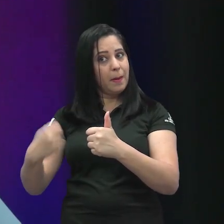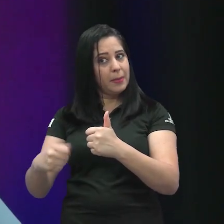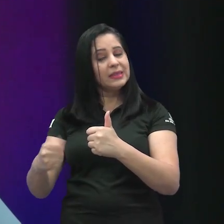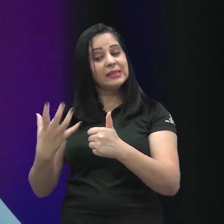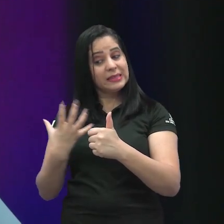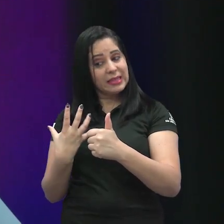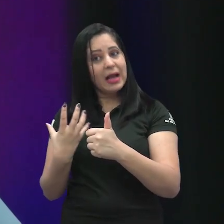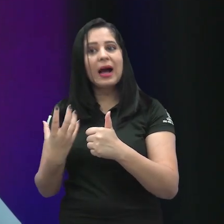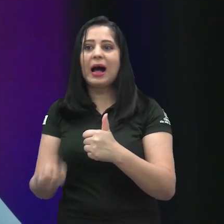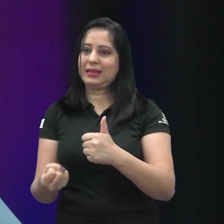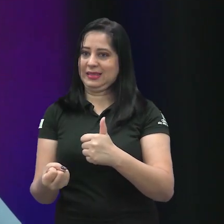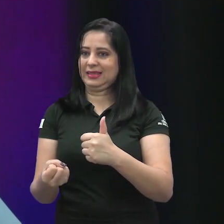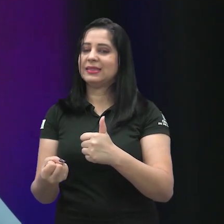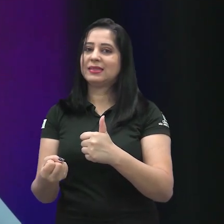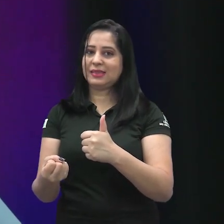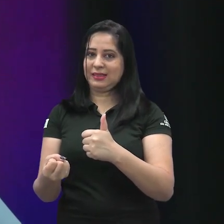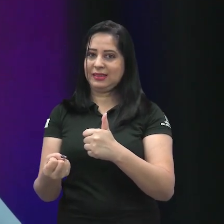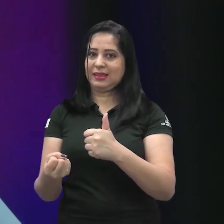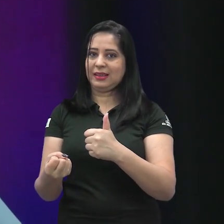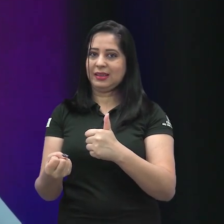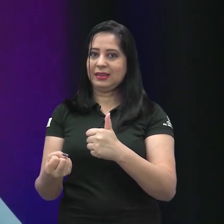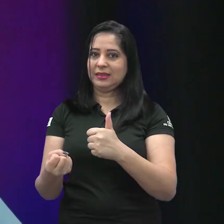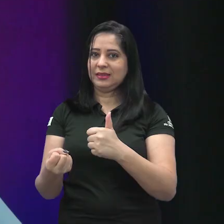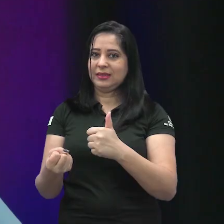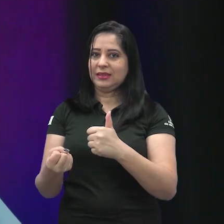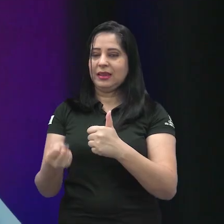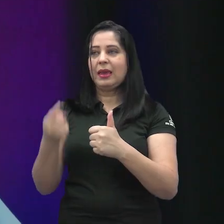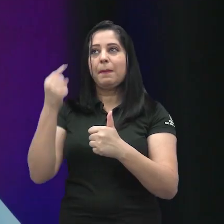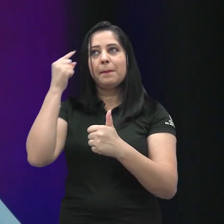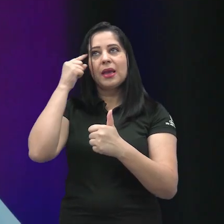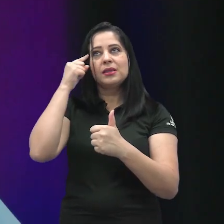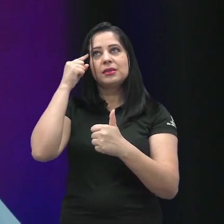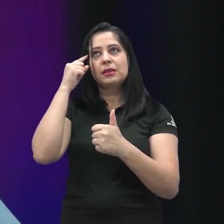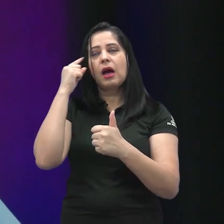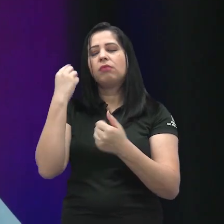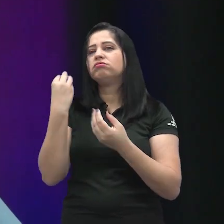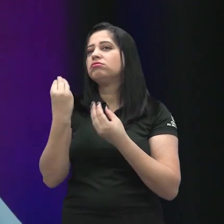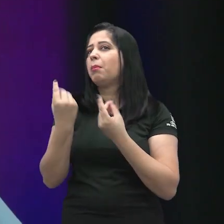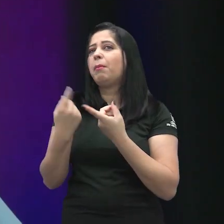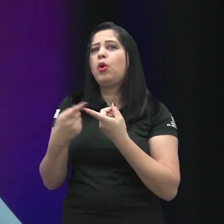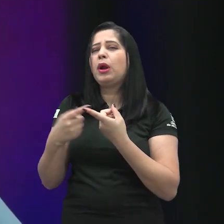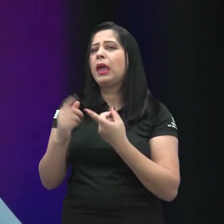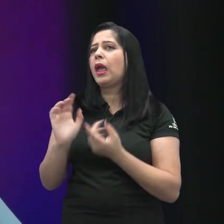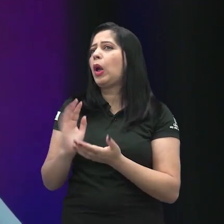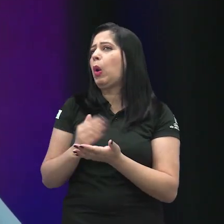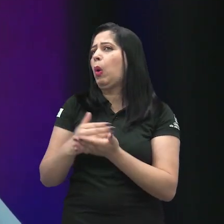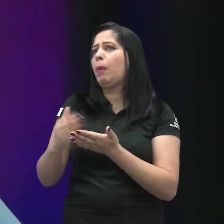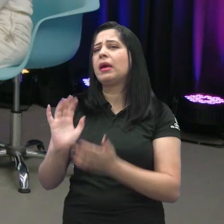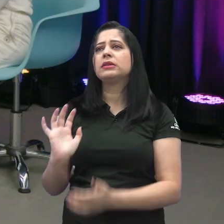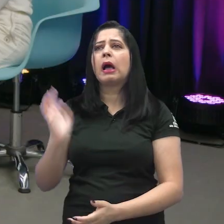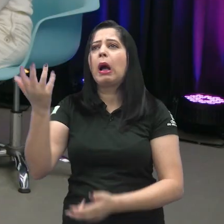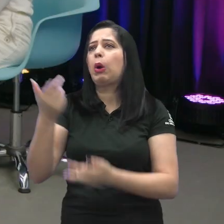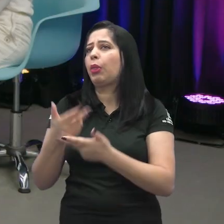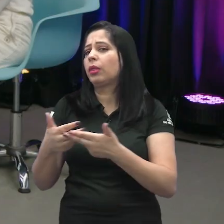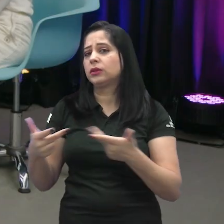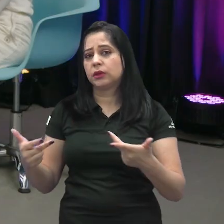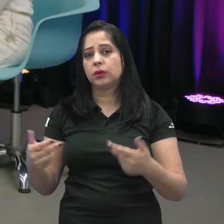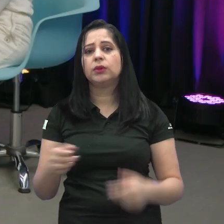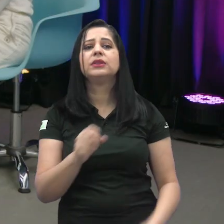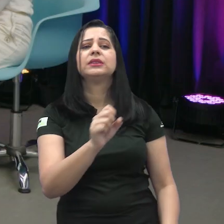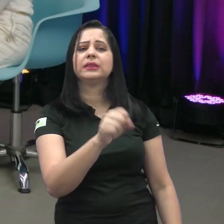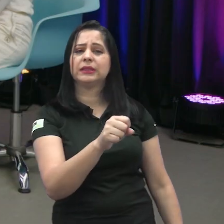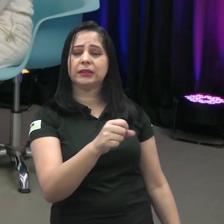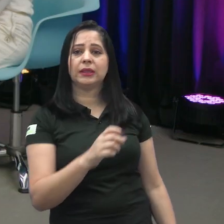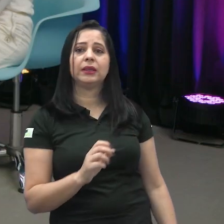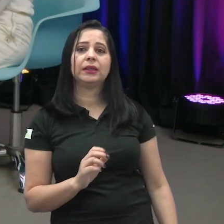elas abrirem as caixinhas para entender aonde tudo isso aconteceu ou se perdeu, né? Para que possa, né,